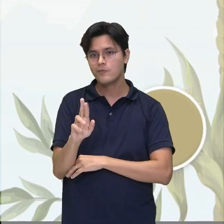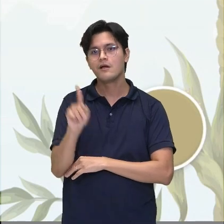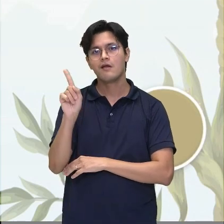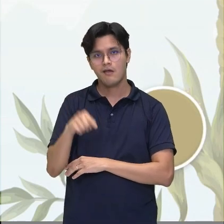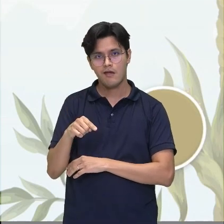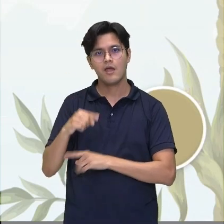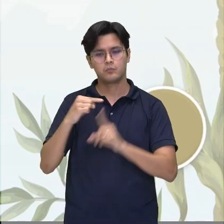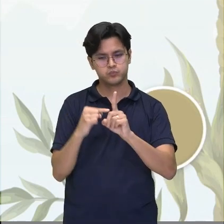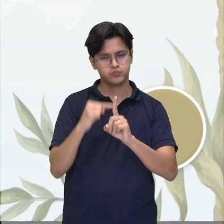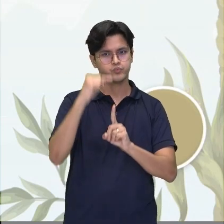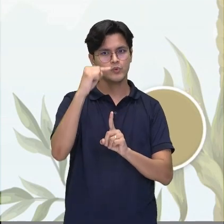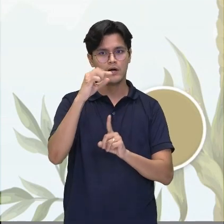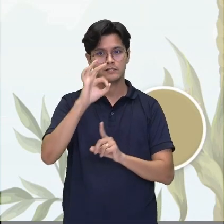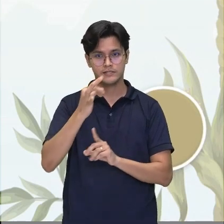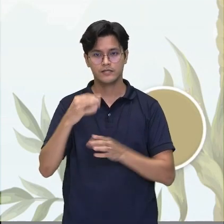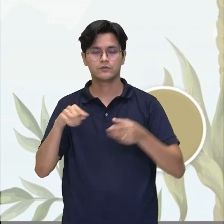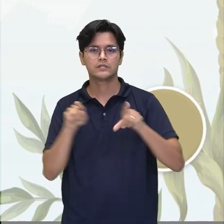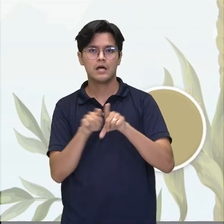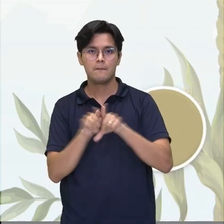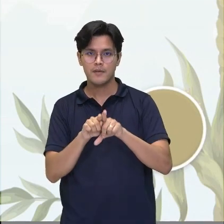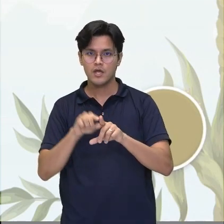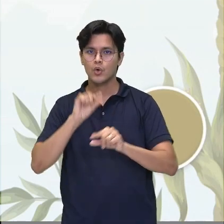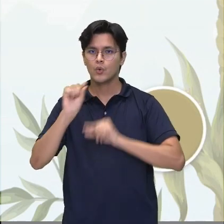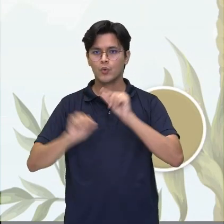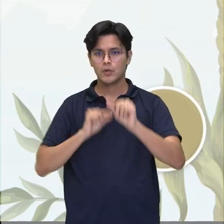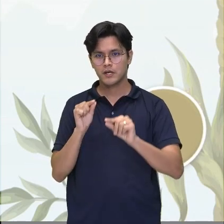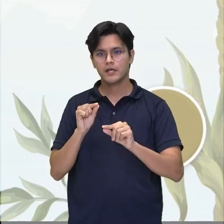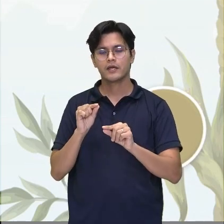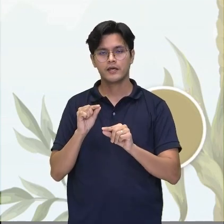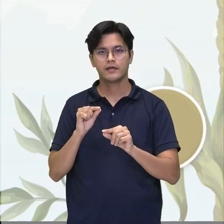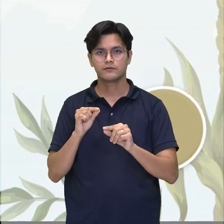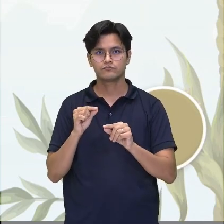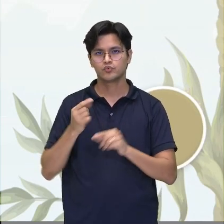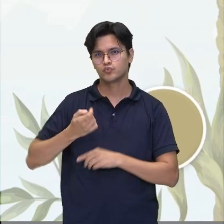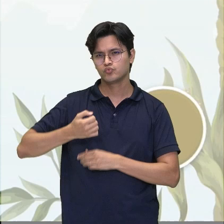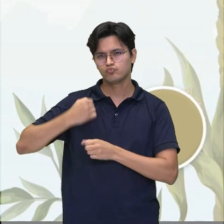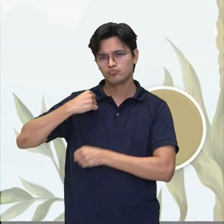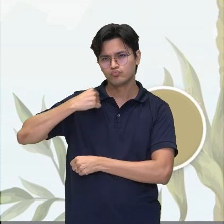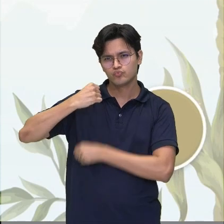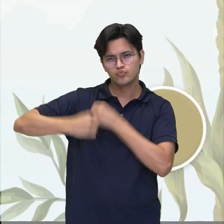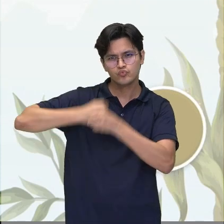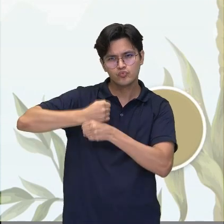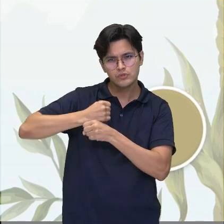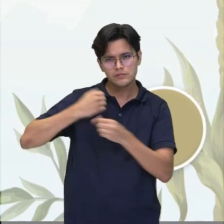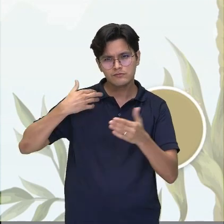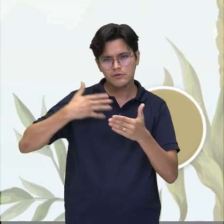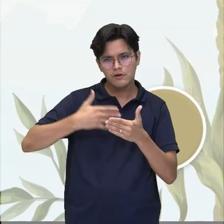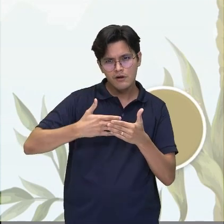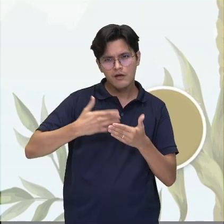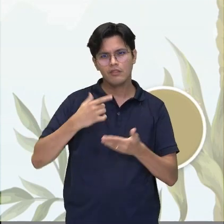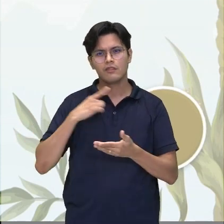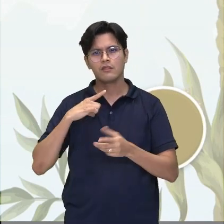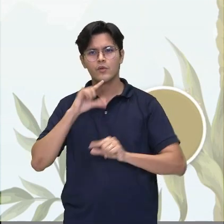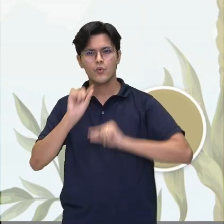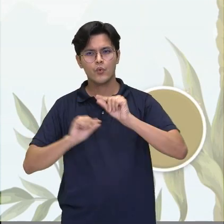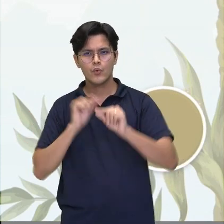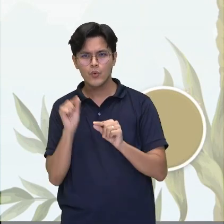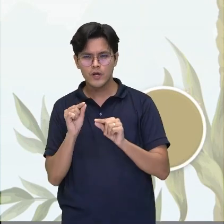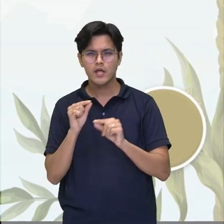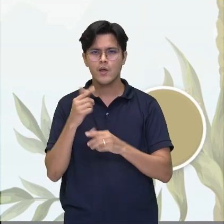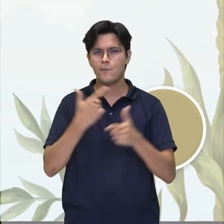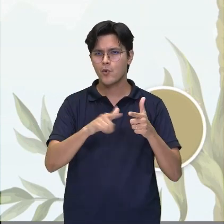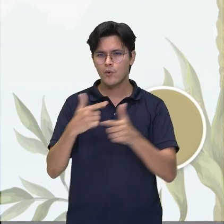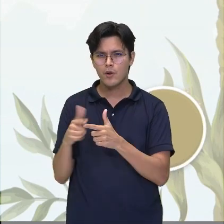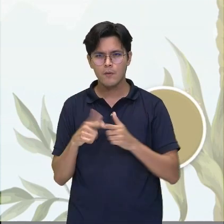umidade. 6, aí nós temos, nas últimas décadas, né, nós falamos também sobre a questão do desmatamento, dos problemas ambientais